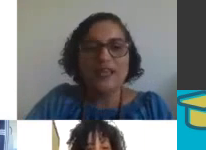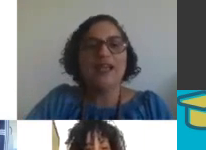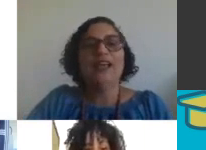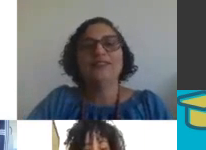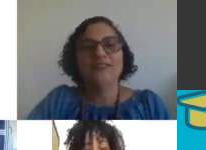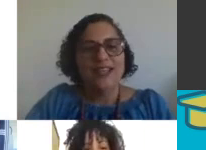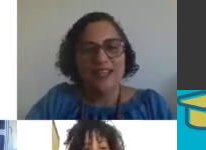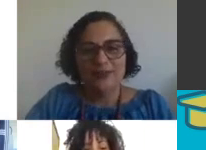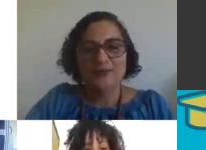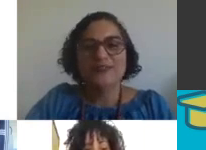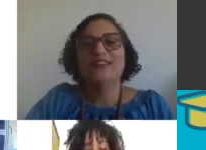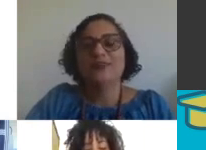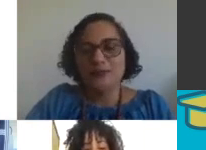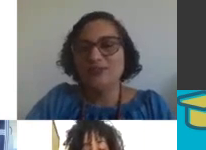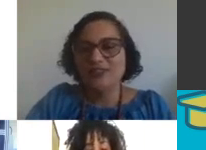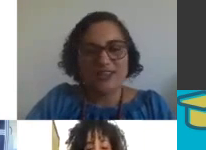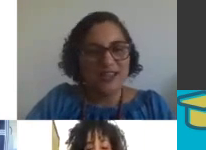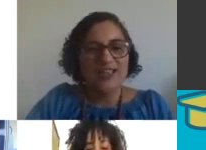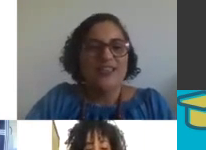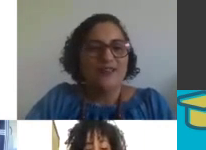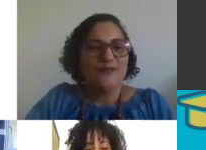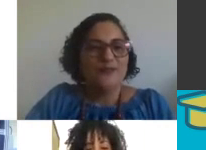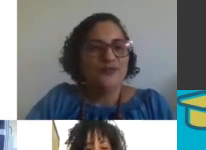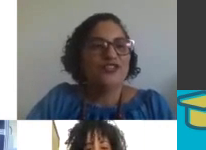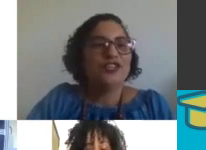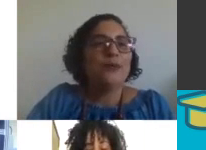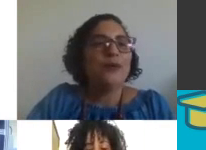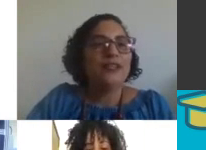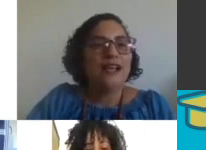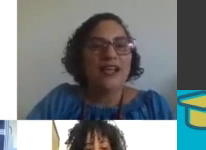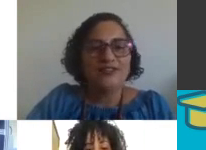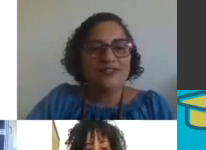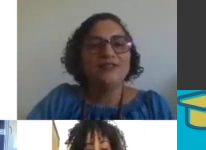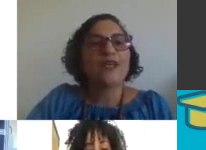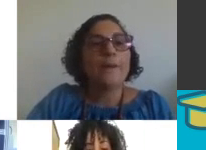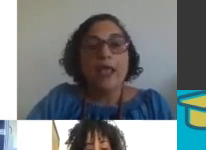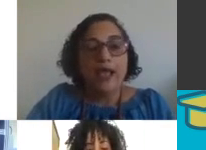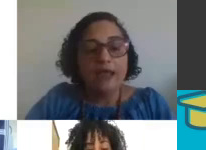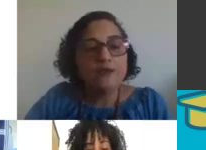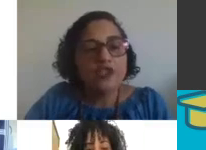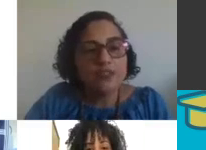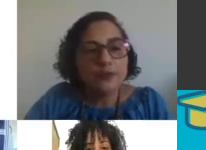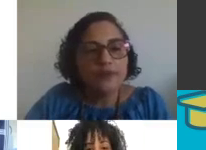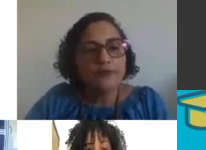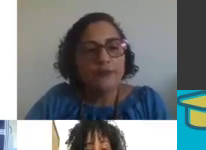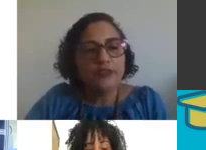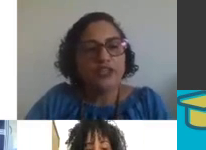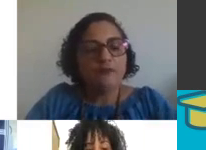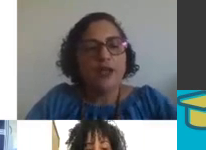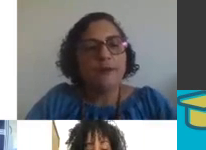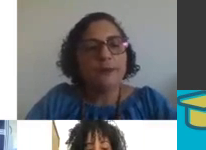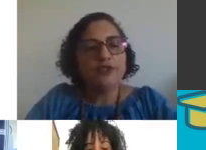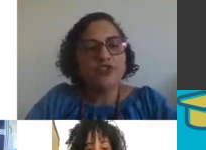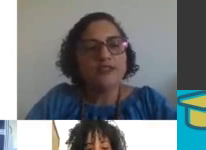Muito obrigado a todos e a todas, né? Um bom dia, uma boa tarde, né? Ah, e não esqueçam, por favor,